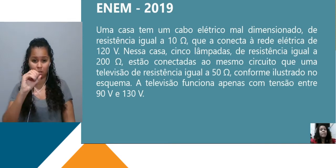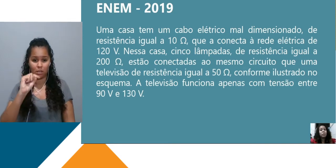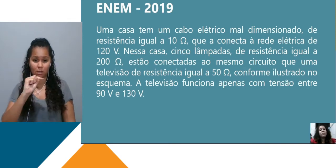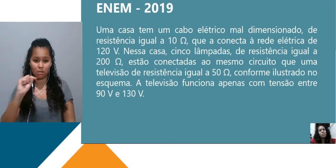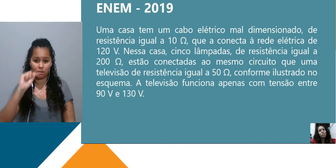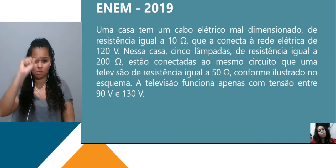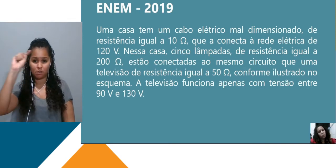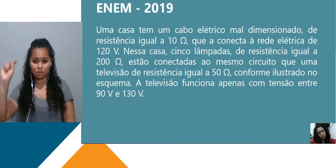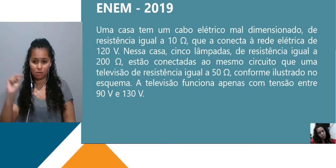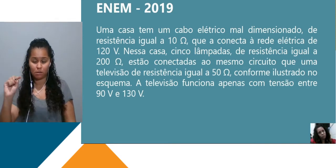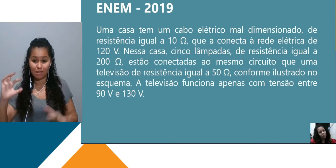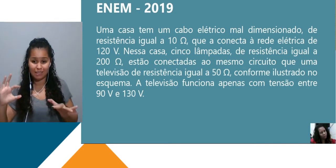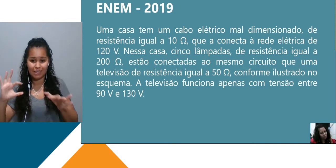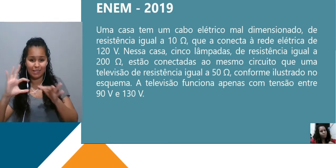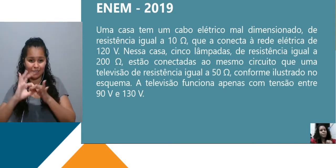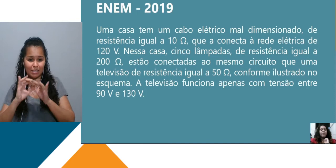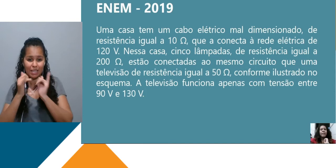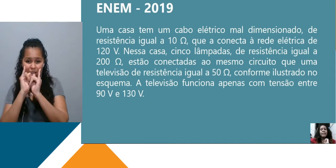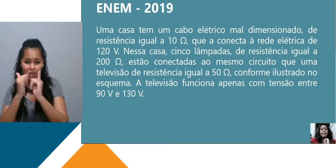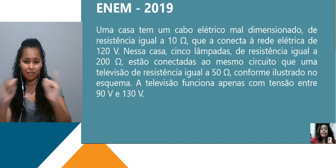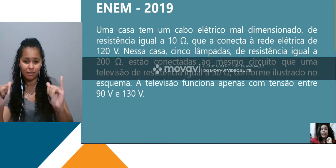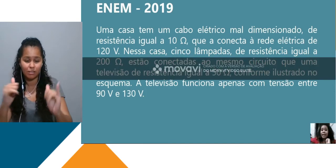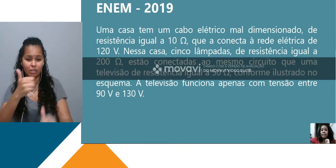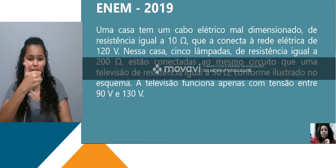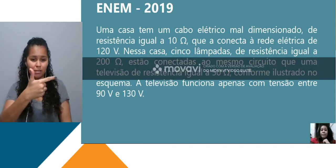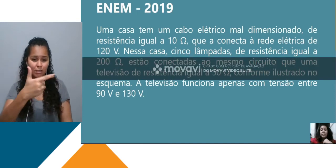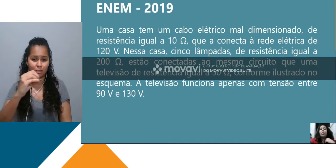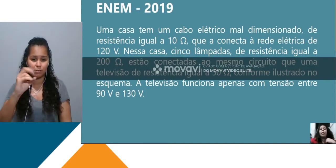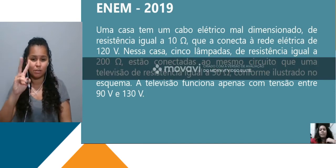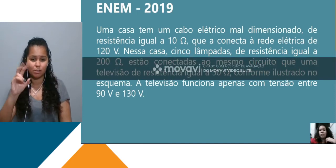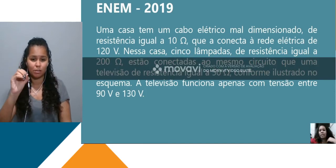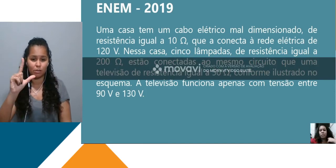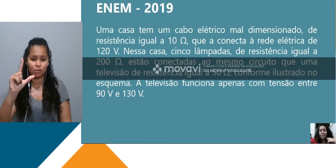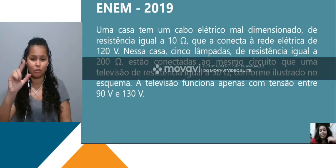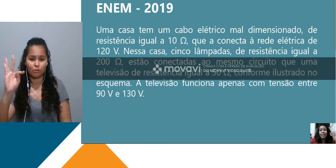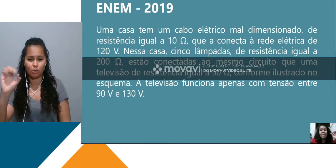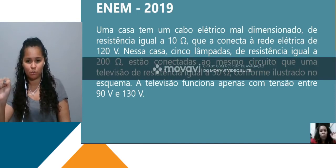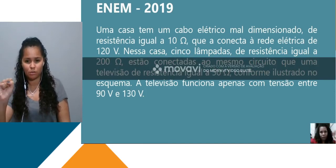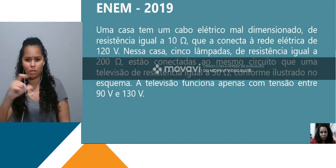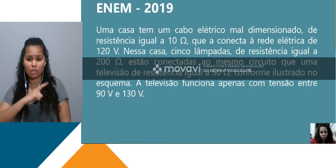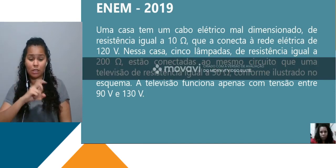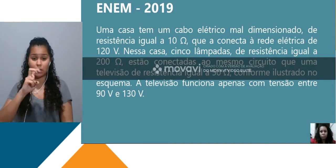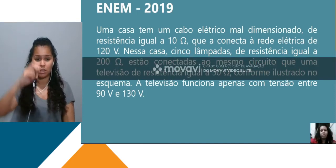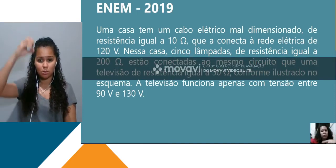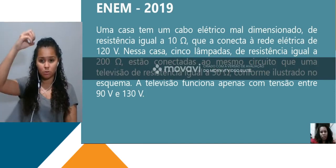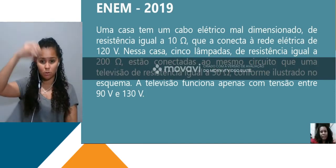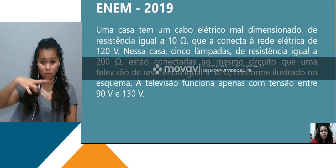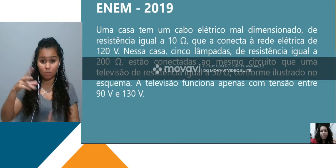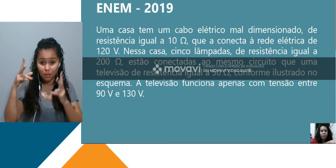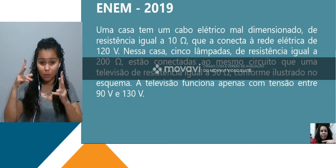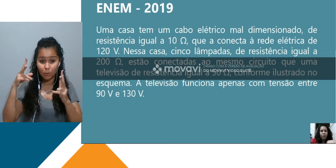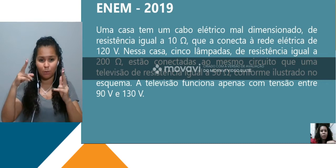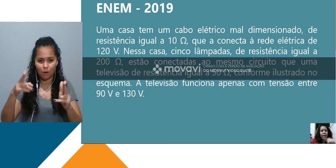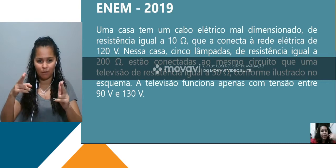de 120 volts. Nessa casa, 5 lâmpadas de resistência igual, então já está dando